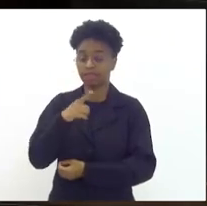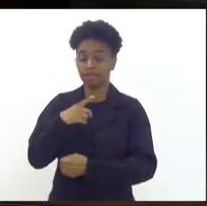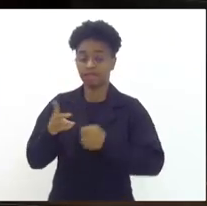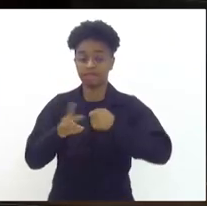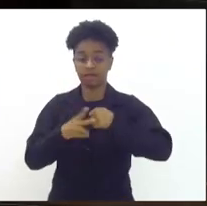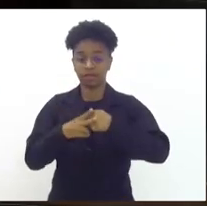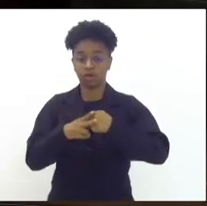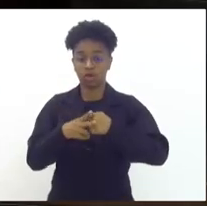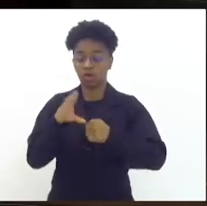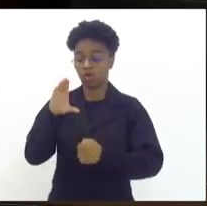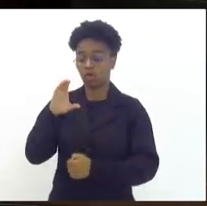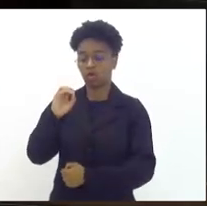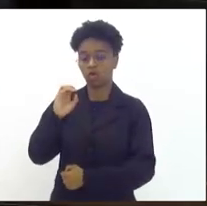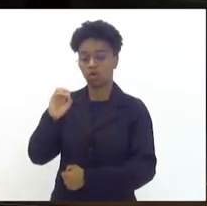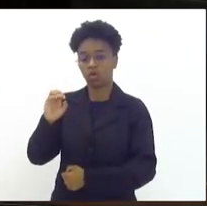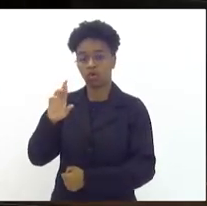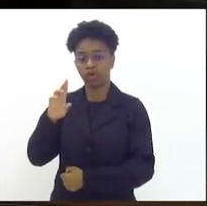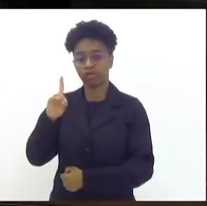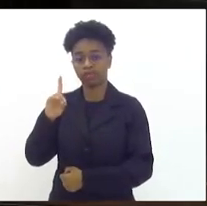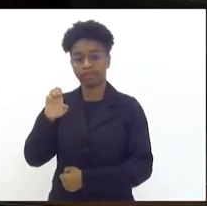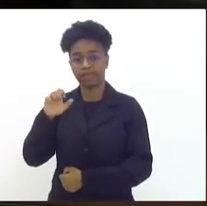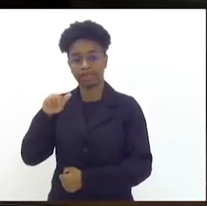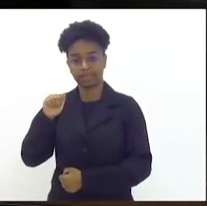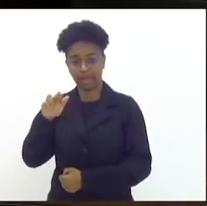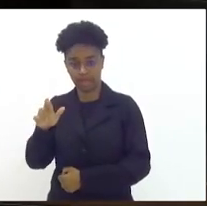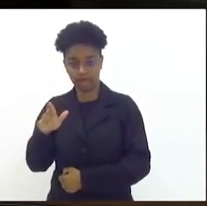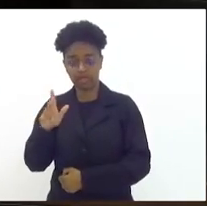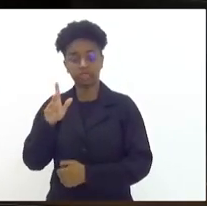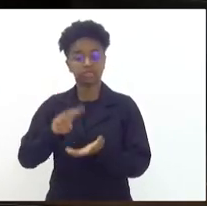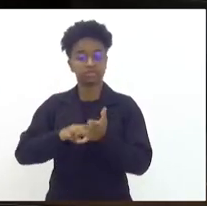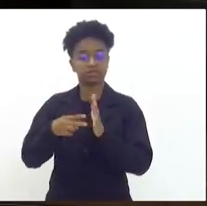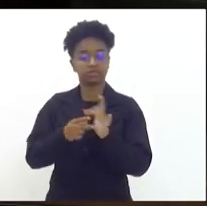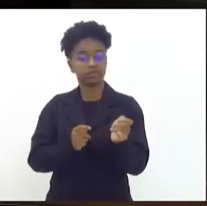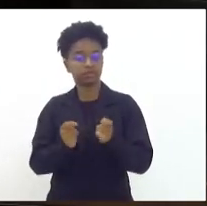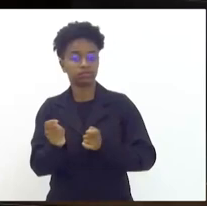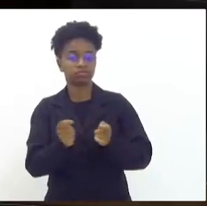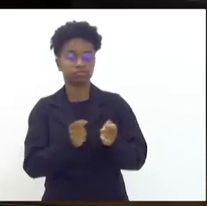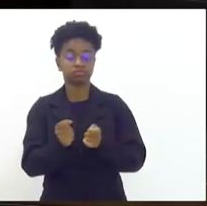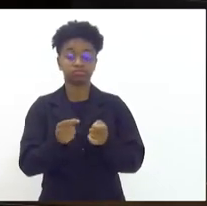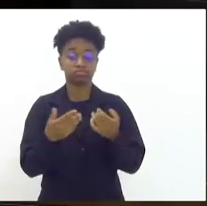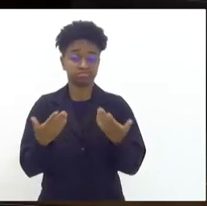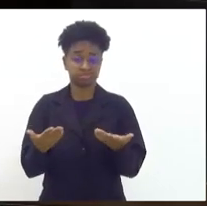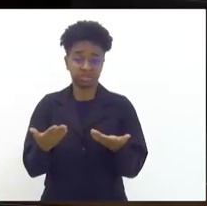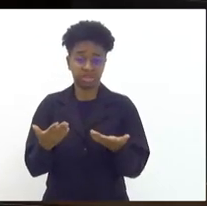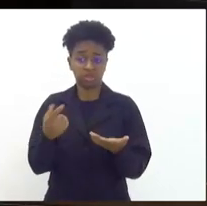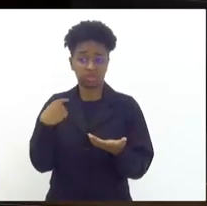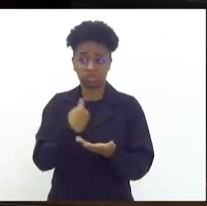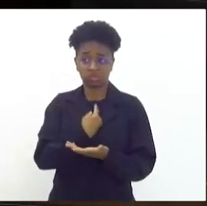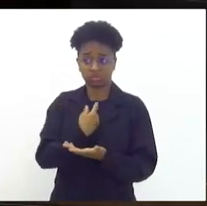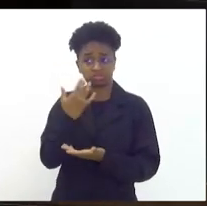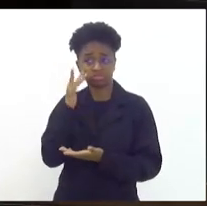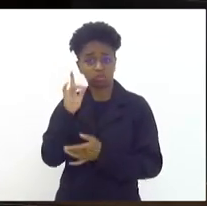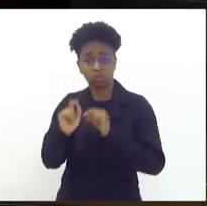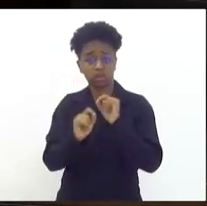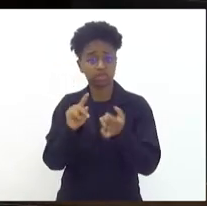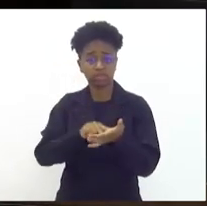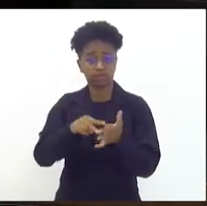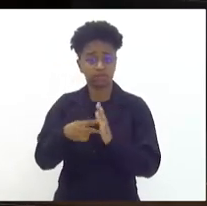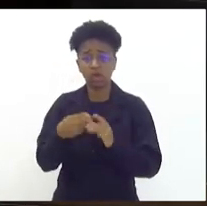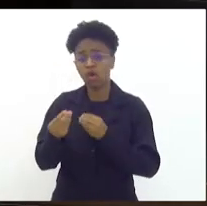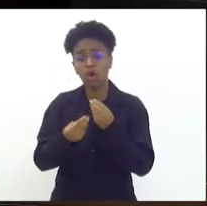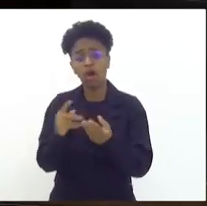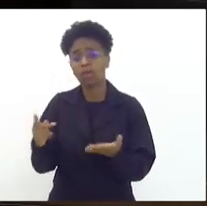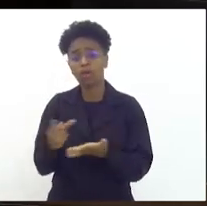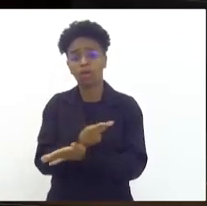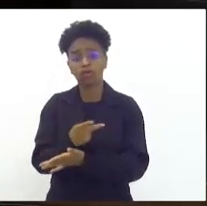o conselho federativo coordenará as administrações tributária sabe Deus o que isso significa quer dizer como vai